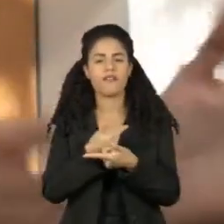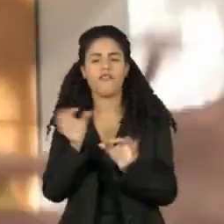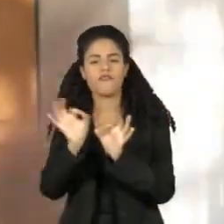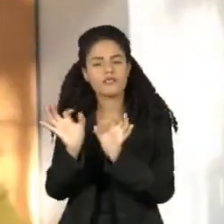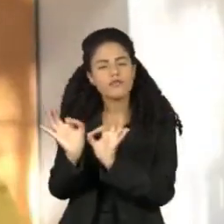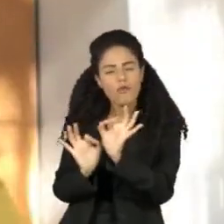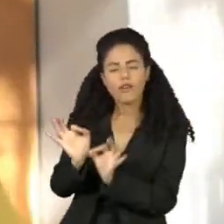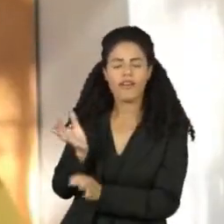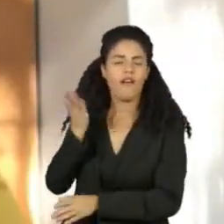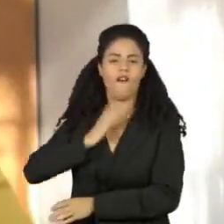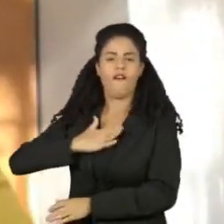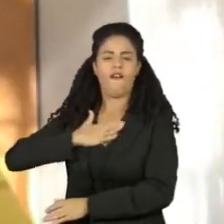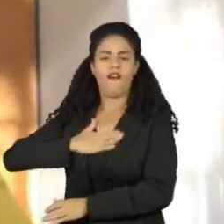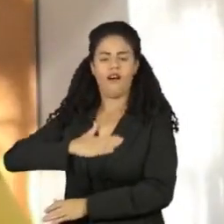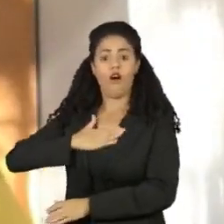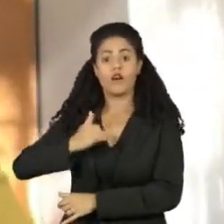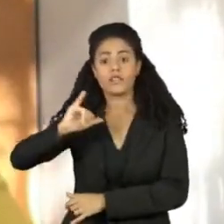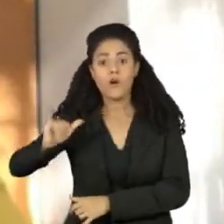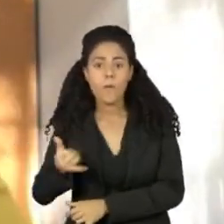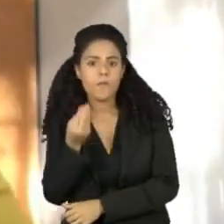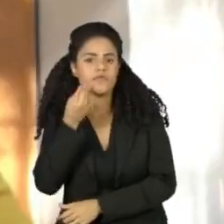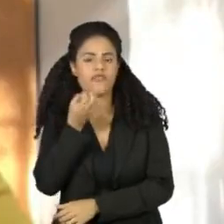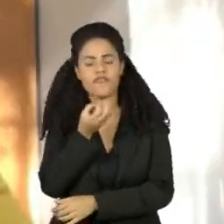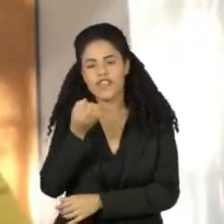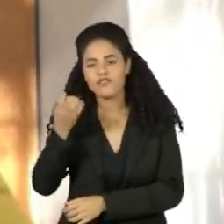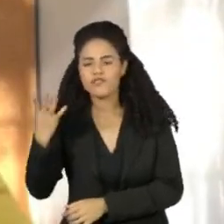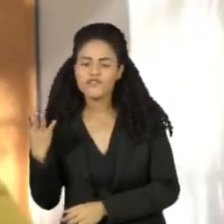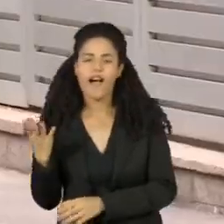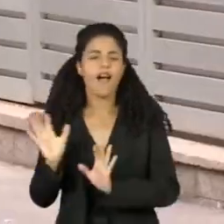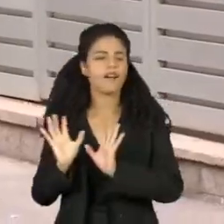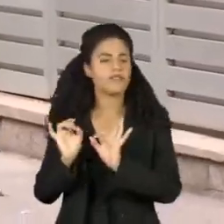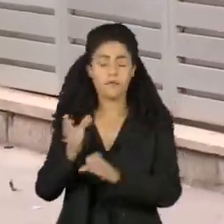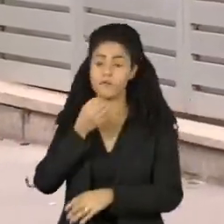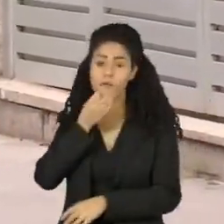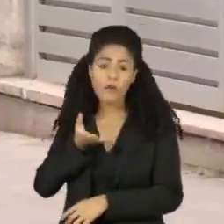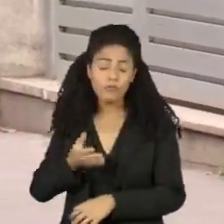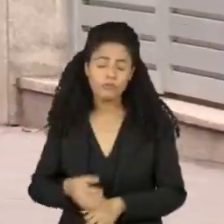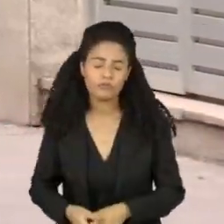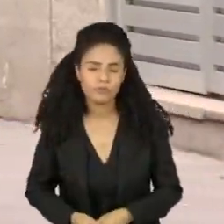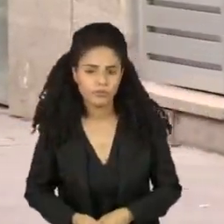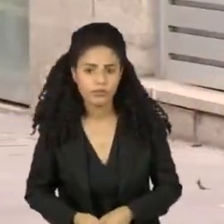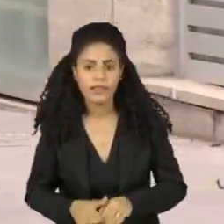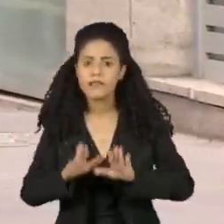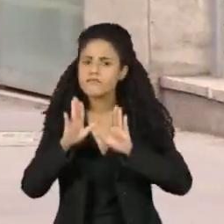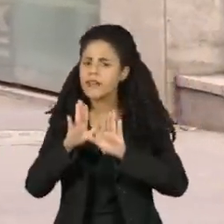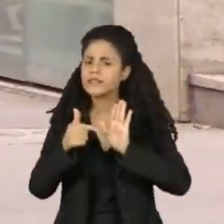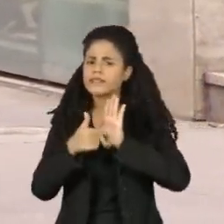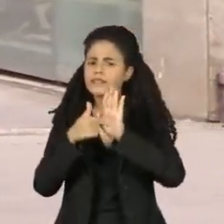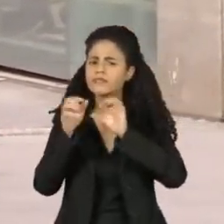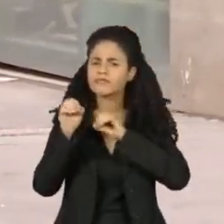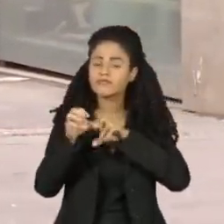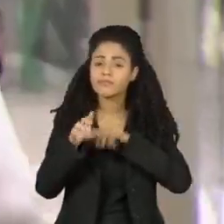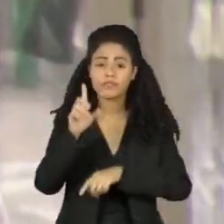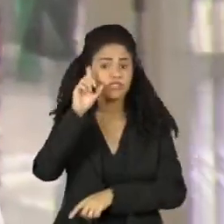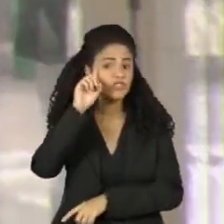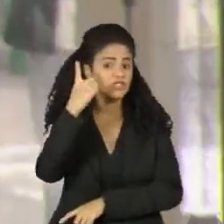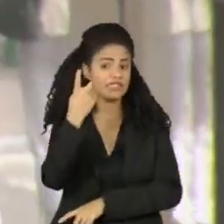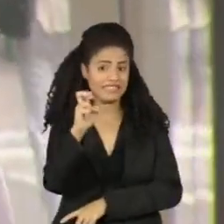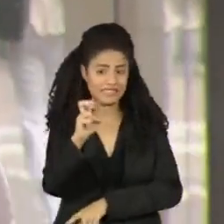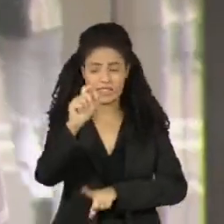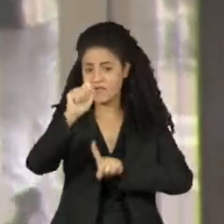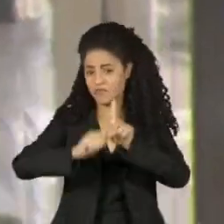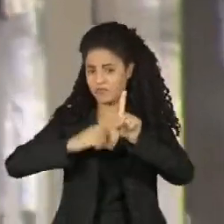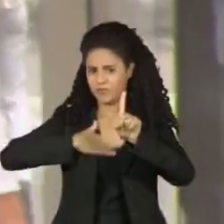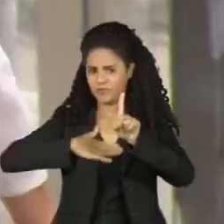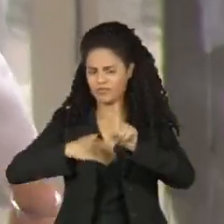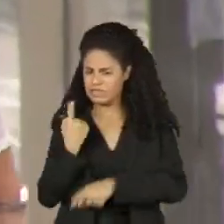futuro ter essa possibilidade de ter uma família. No final, fica a lição desse 15 de agosto. Estar